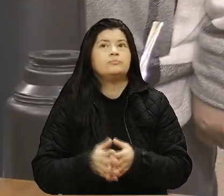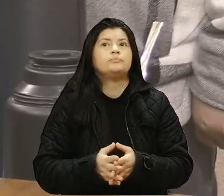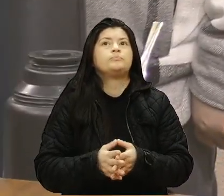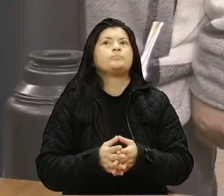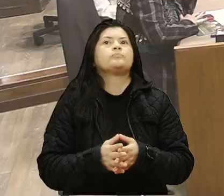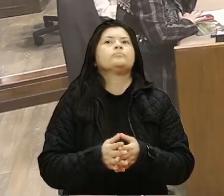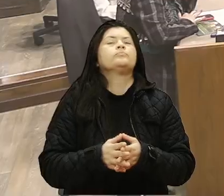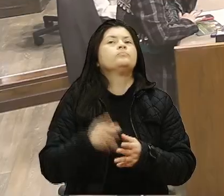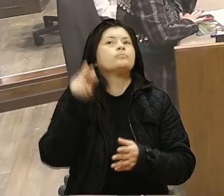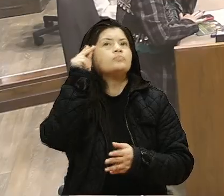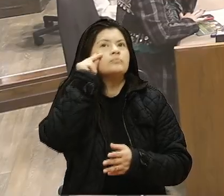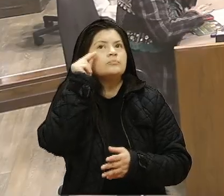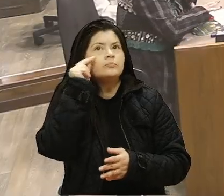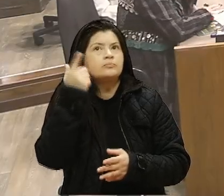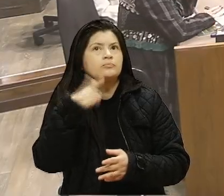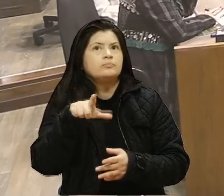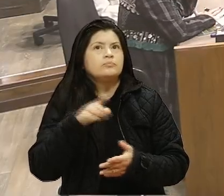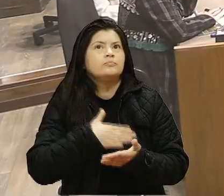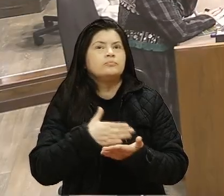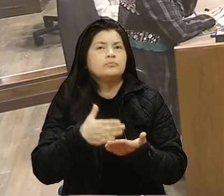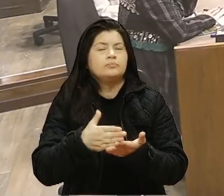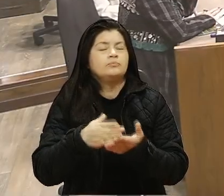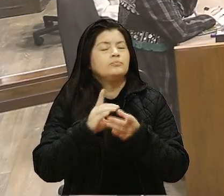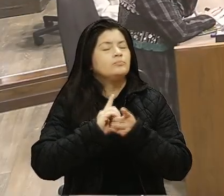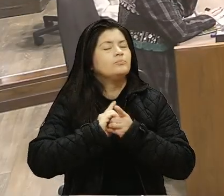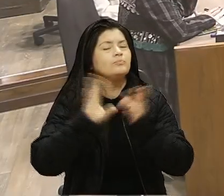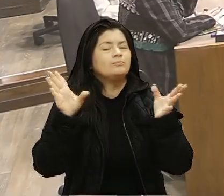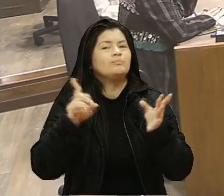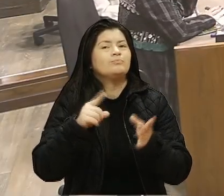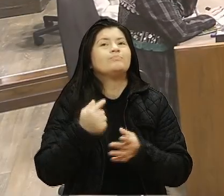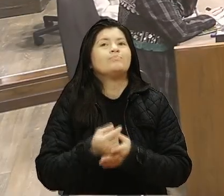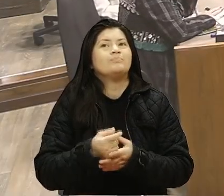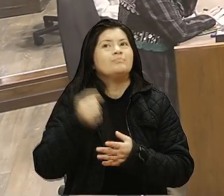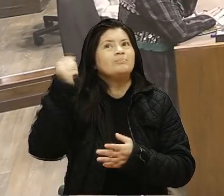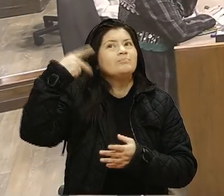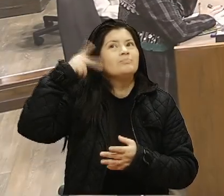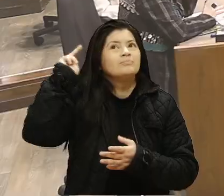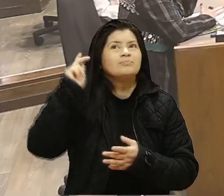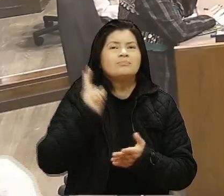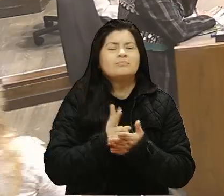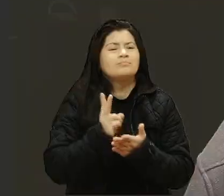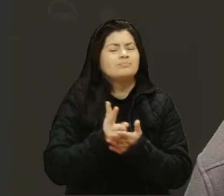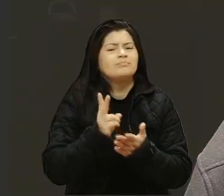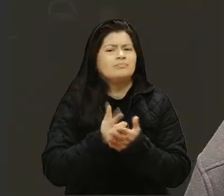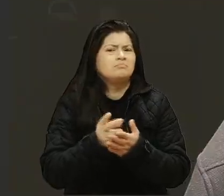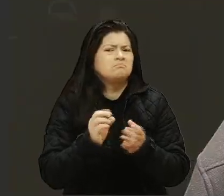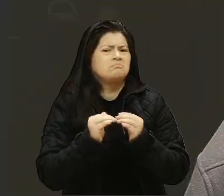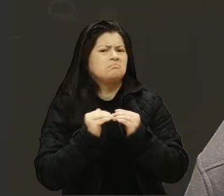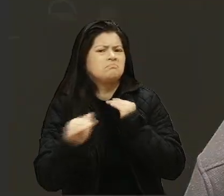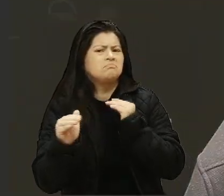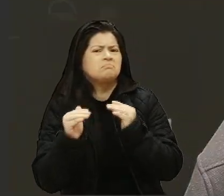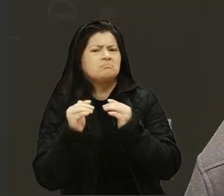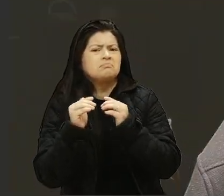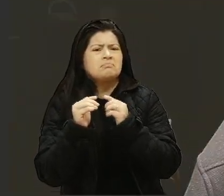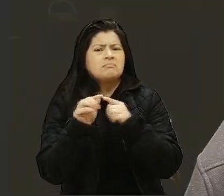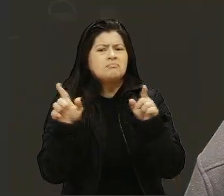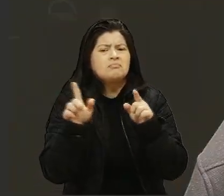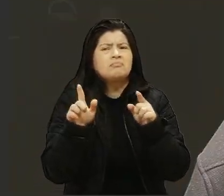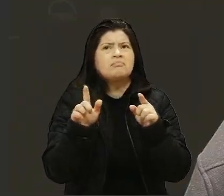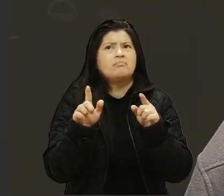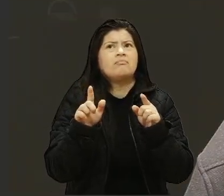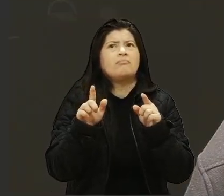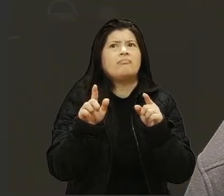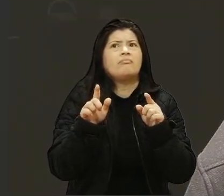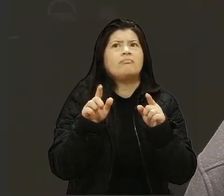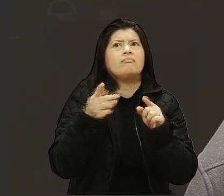palavra. Quão bela é a democracia, né? O senhor sabe que eu e o Iago, de todas as discordâncias que nós temos e seguimos tendo, ele nunca me obrigou a concordar com ele, que nem o